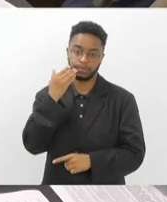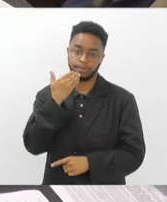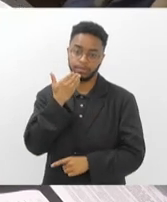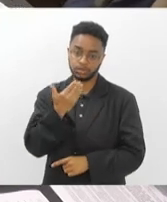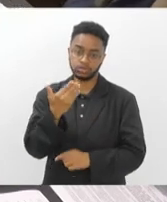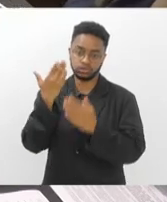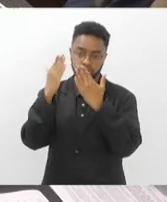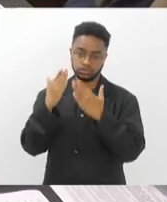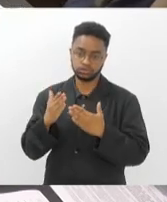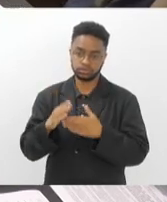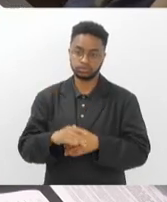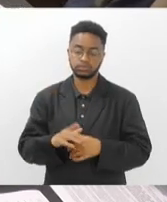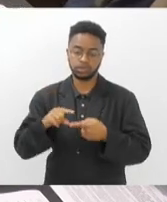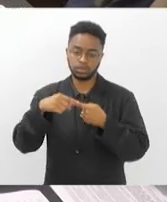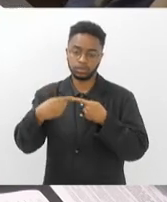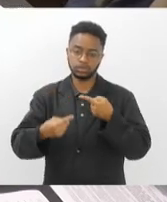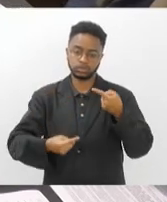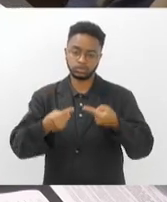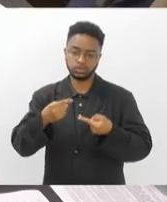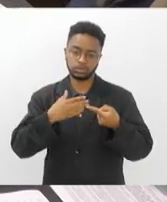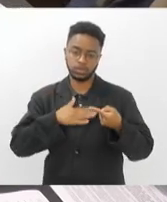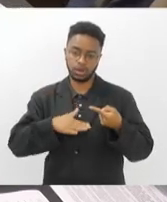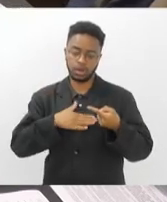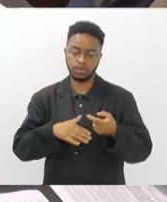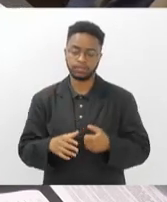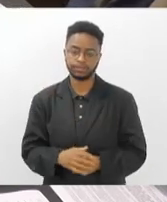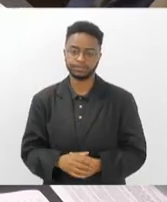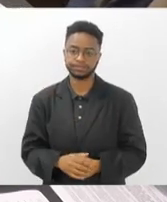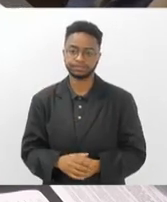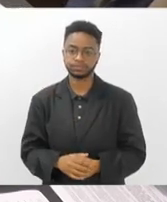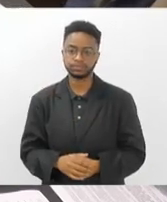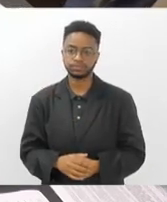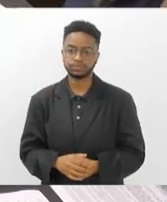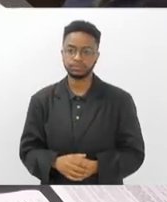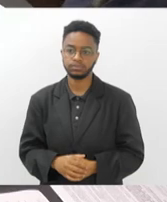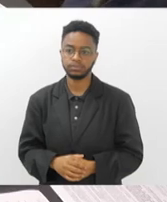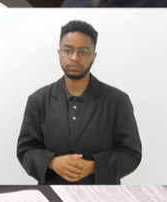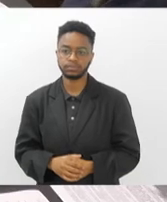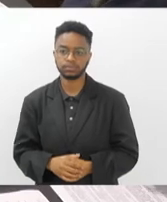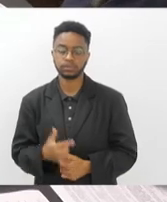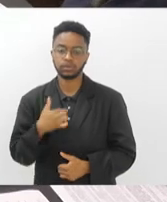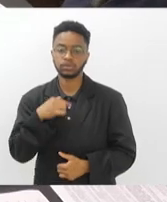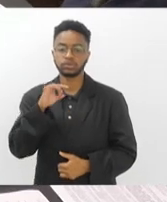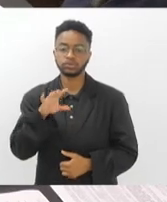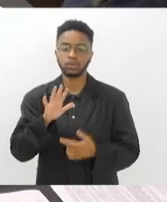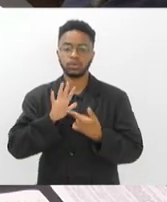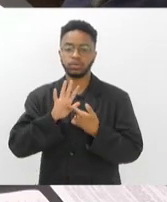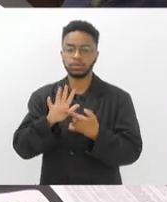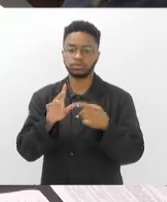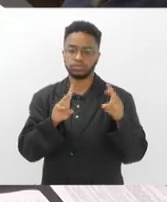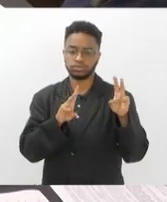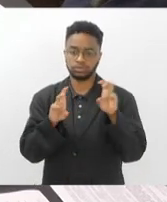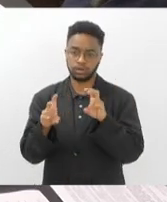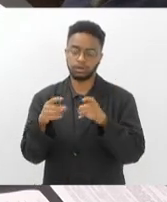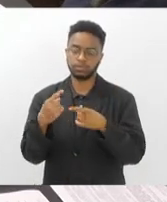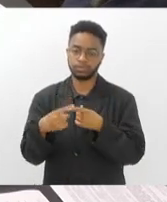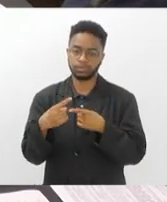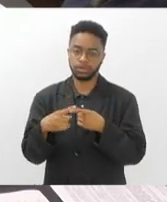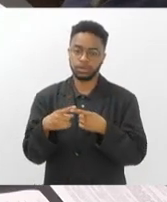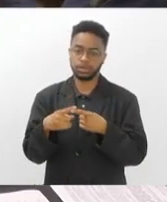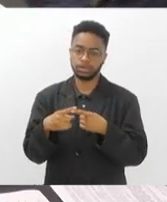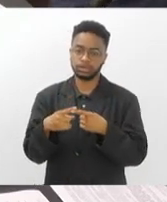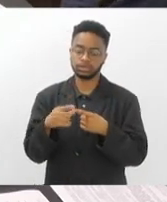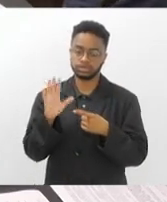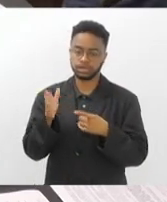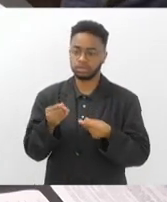mesmo. Depois a gente discute com mais calma. Cadê você? Só para fazer o apontamento? Fazer um apontamento, embora tenha